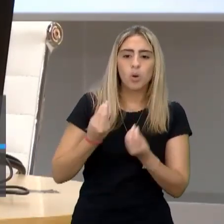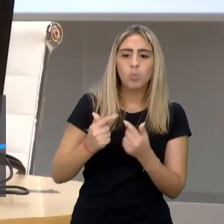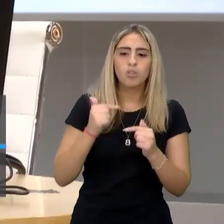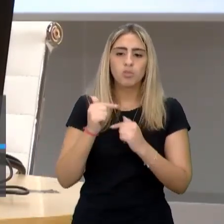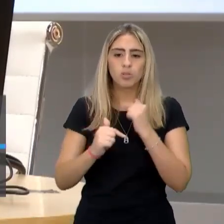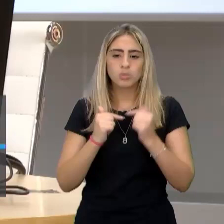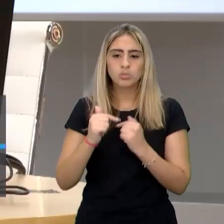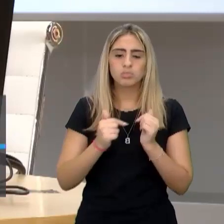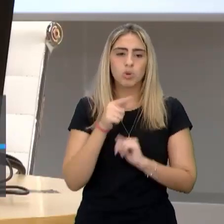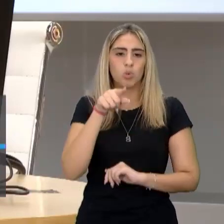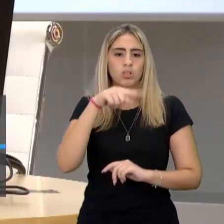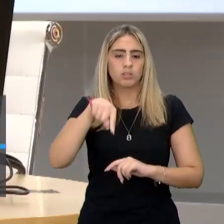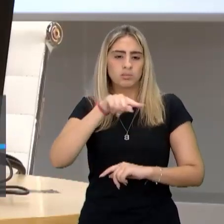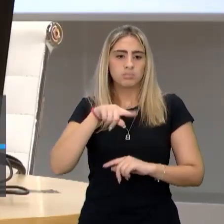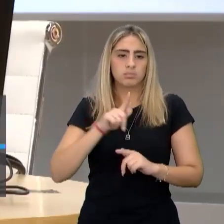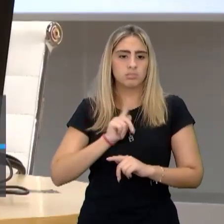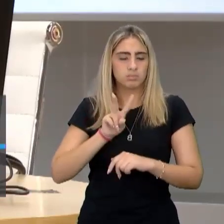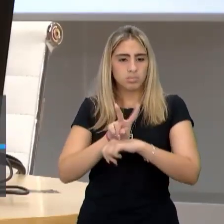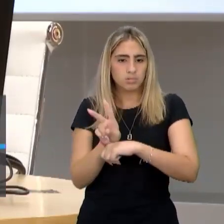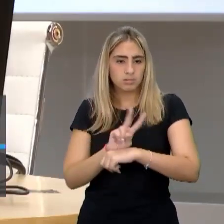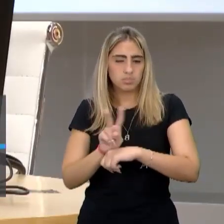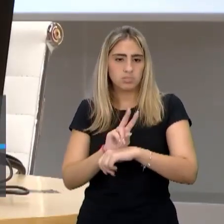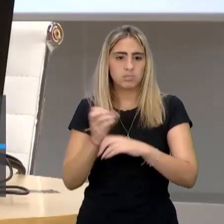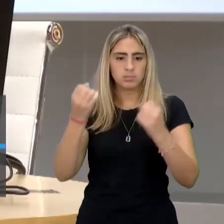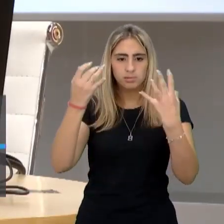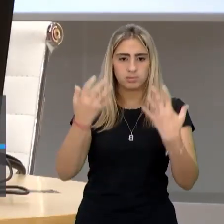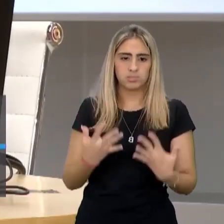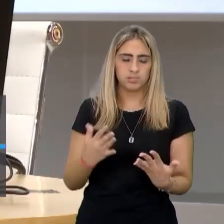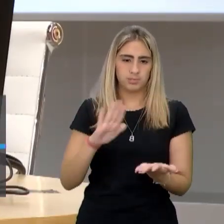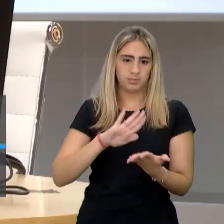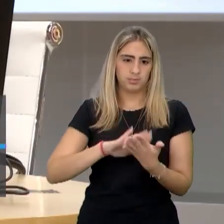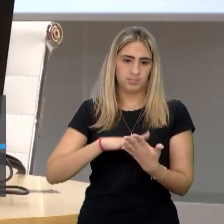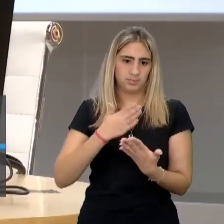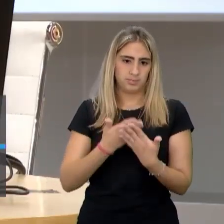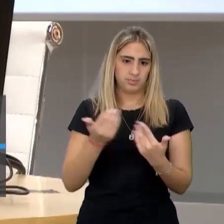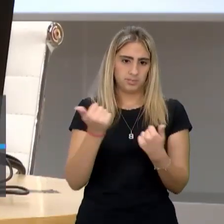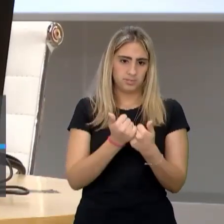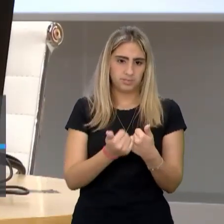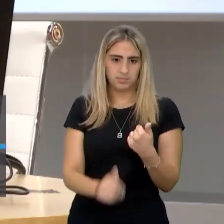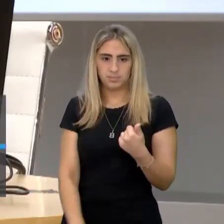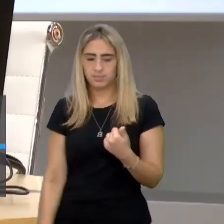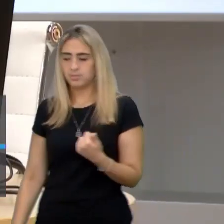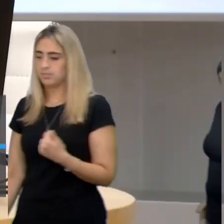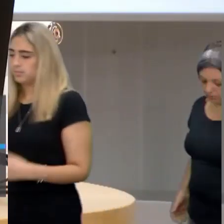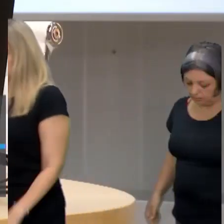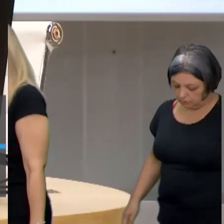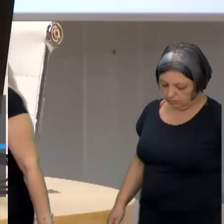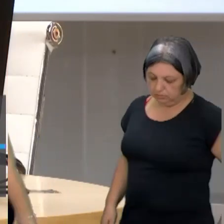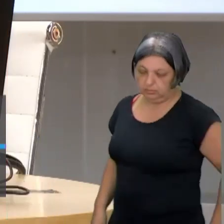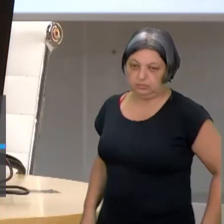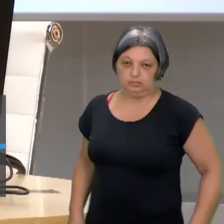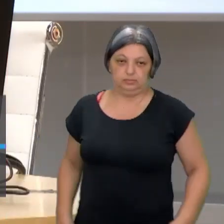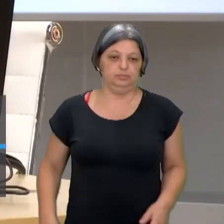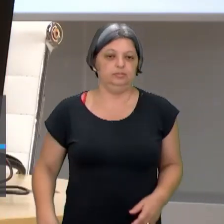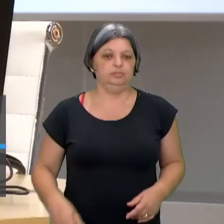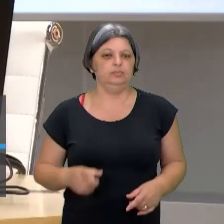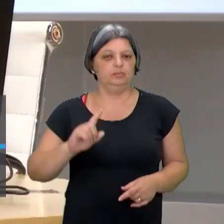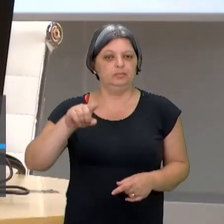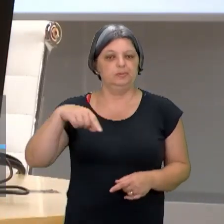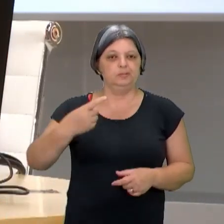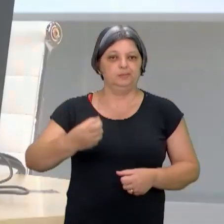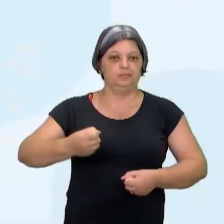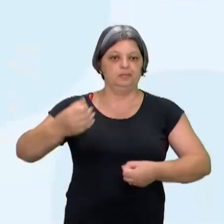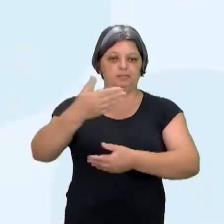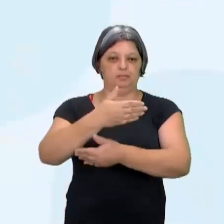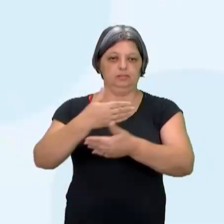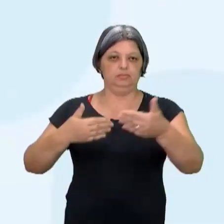Então, cabe aí ao supervisor, por exemplo, explicar para o trio gestor, né, como funciona. A gente tem aí esse exemplo no próximo slide. Não, no